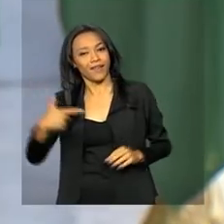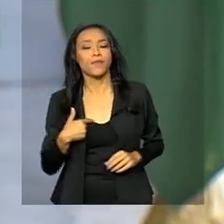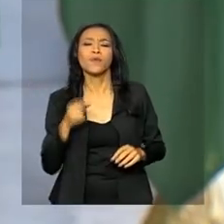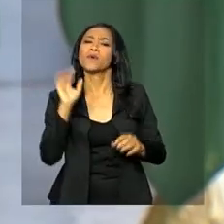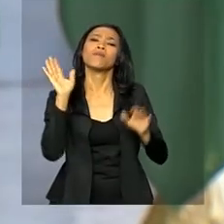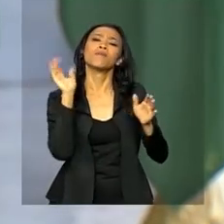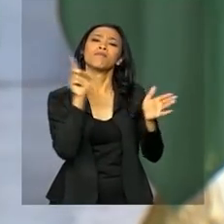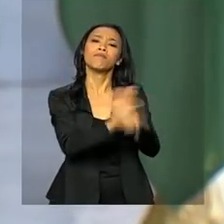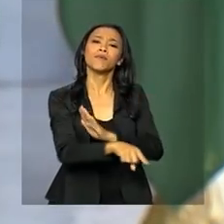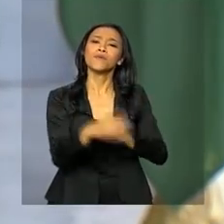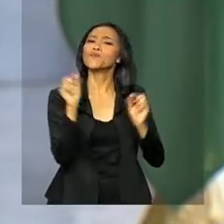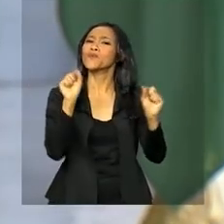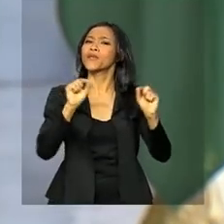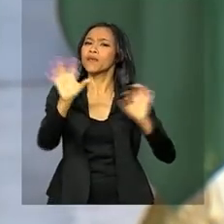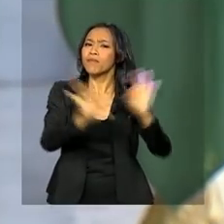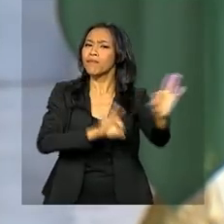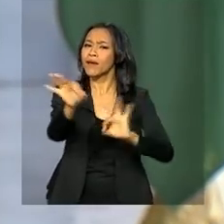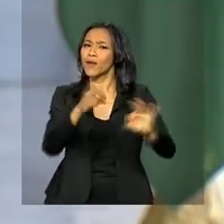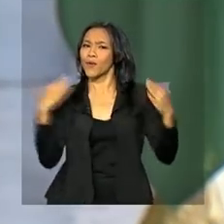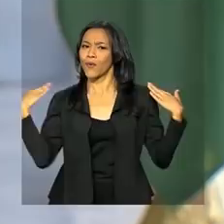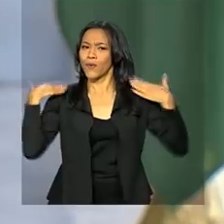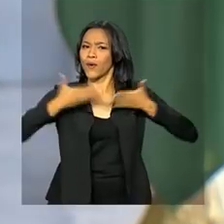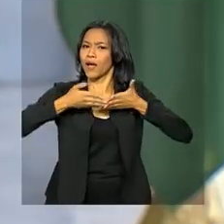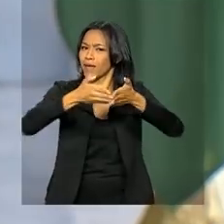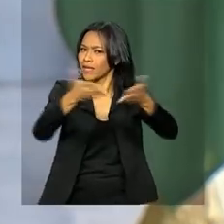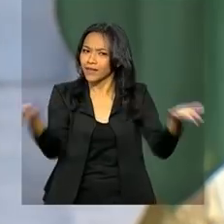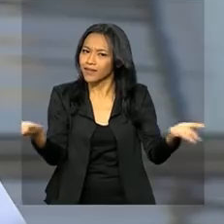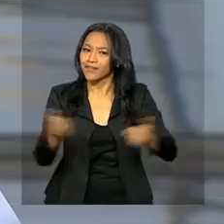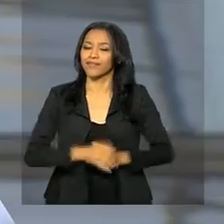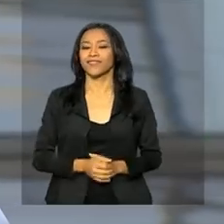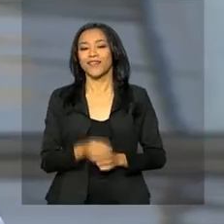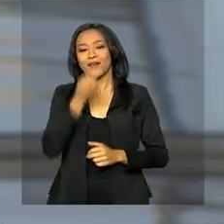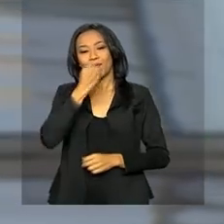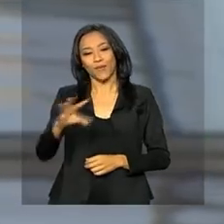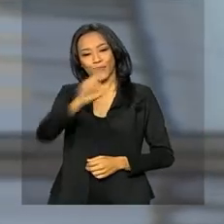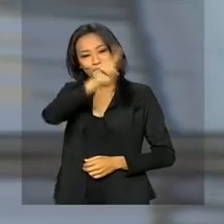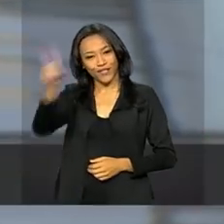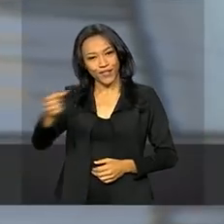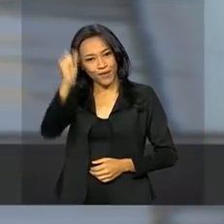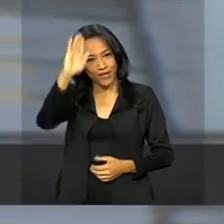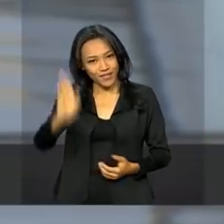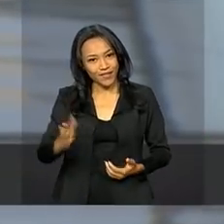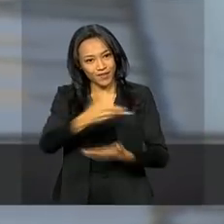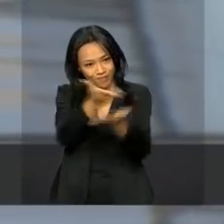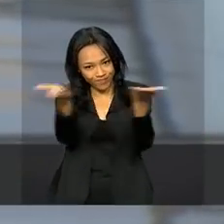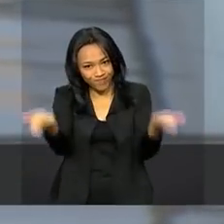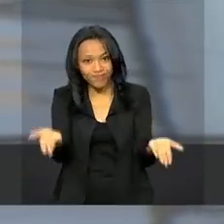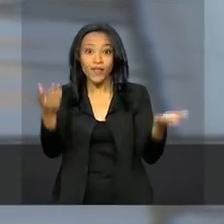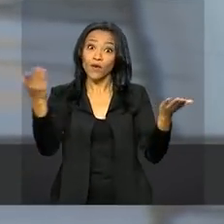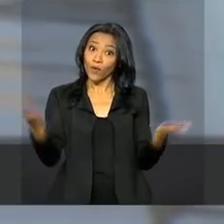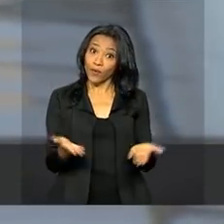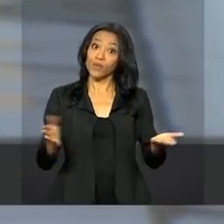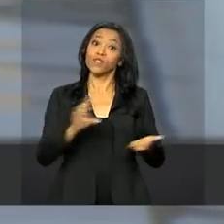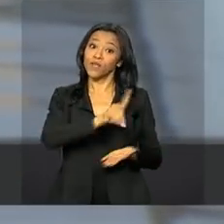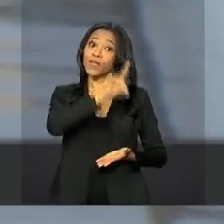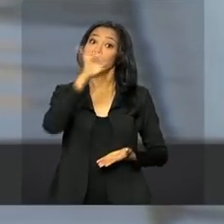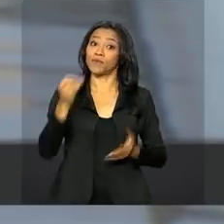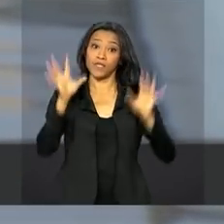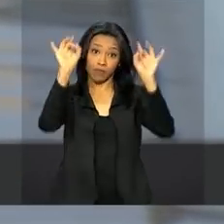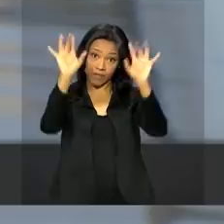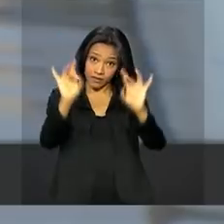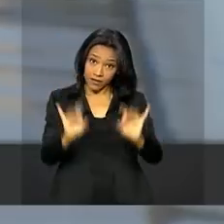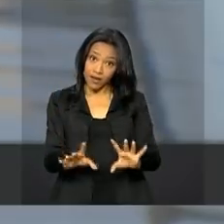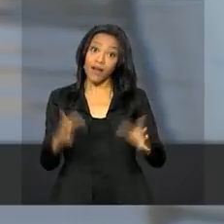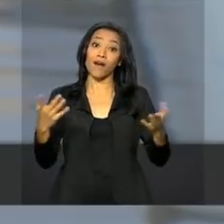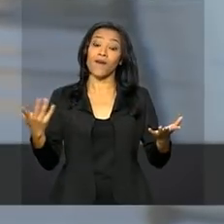para a gente? Bom dia, Roberto. Bom dia, nossa repórter. Bom dia ao Brasil. É um dia muito especial para o Brasil, né?